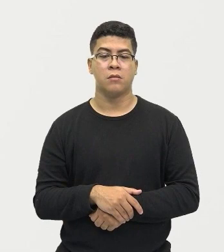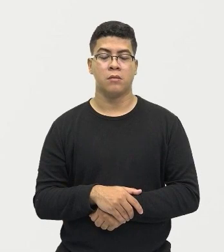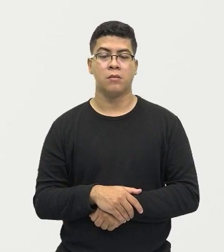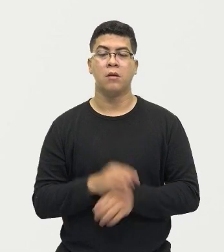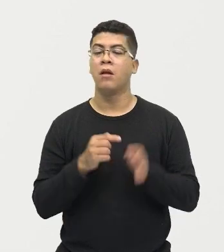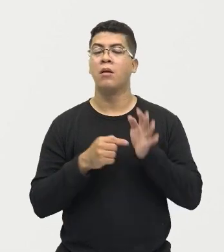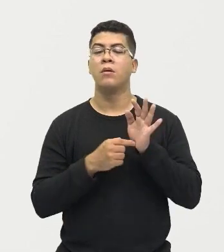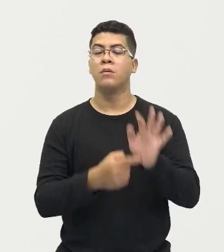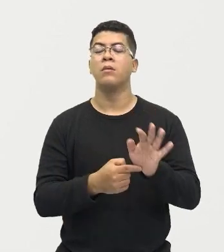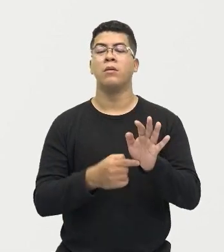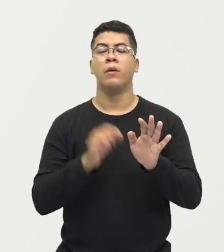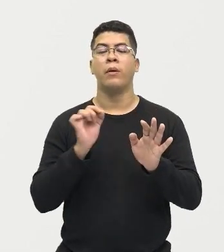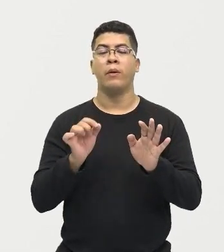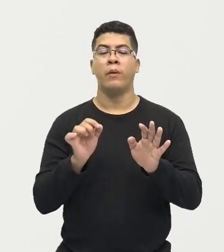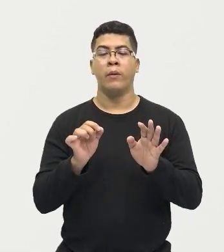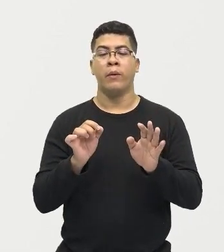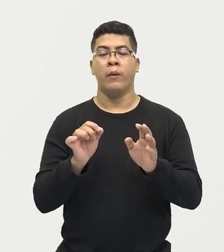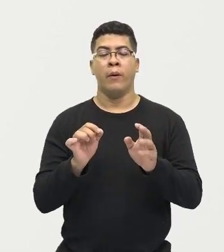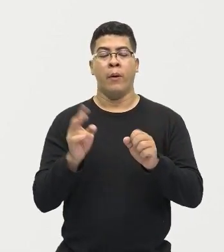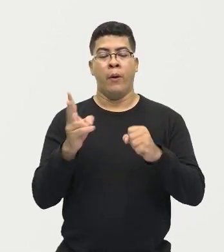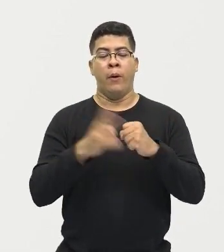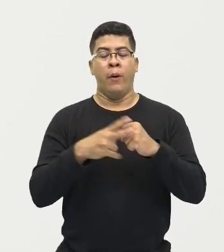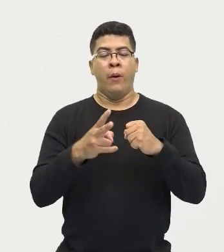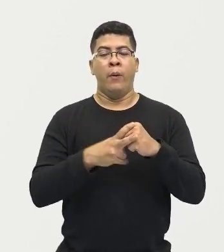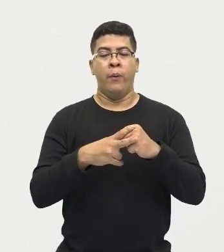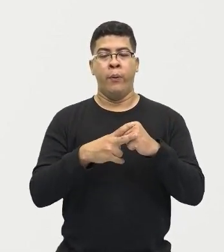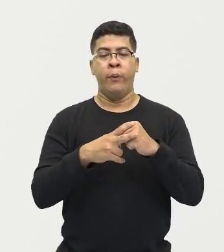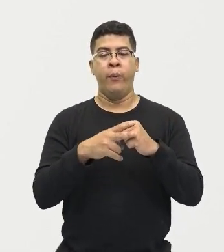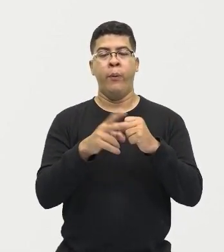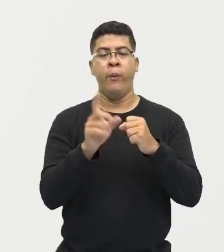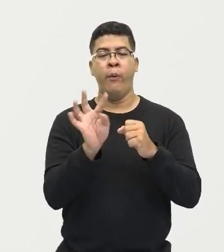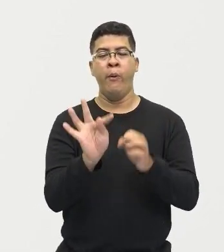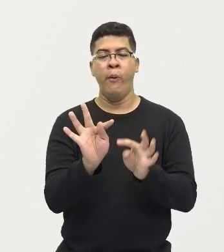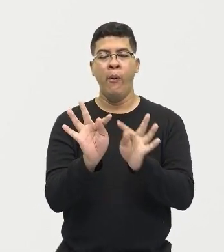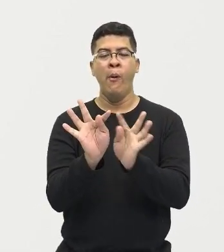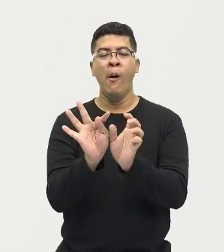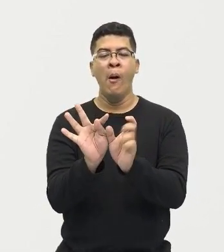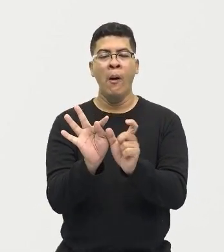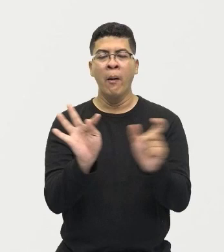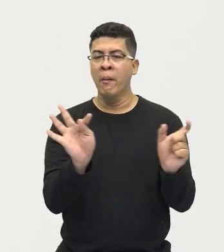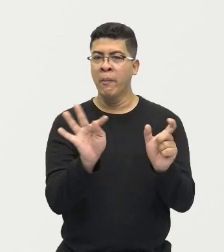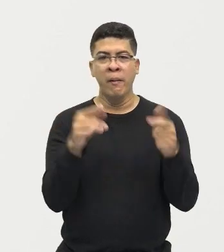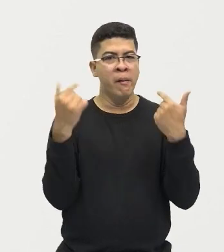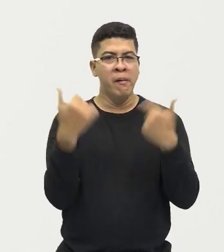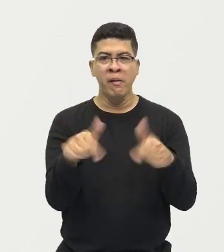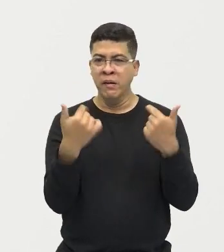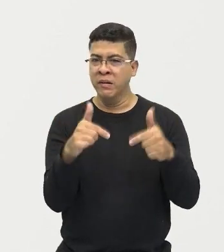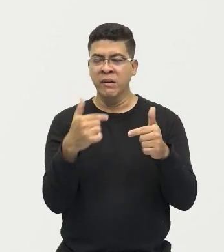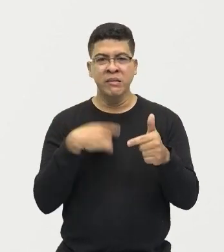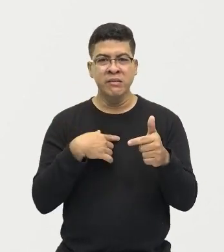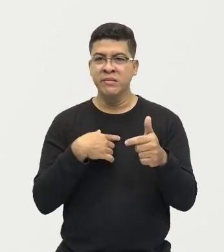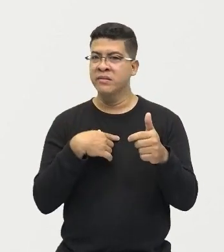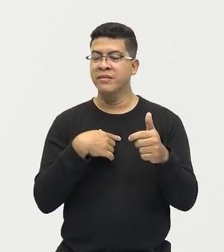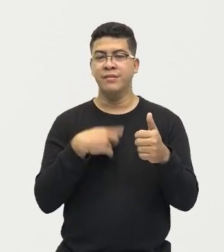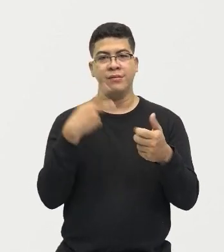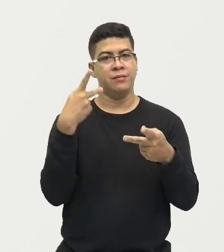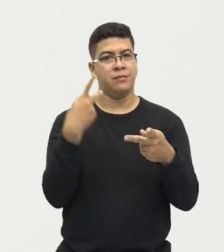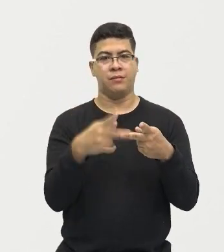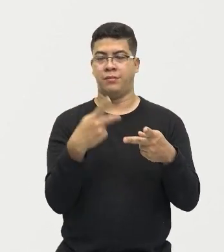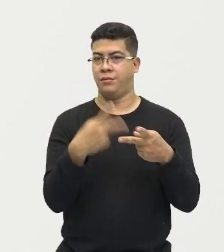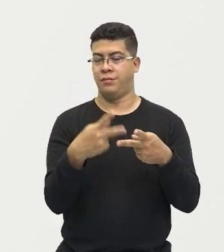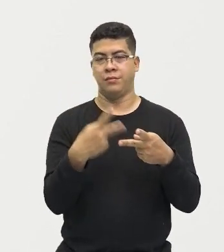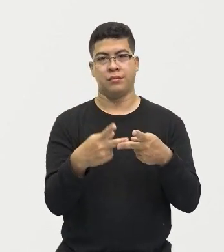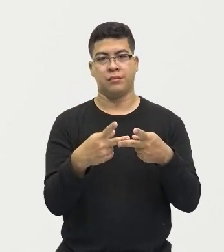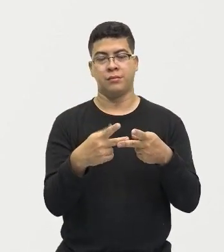transitivo? Exatamente. Tem preposição aqui? Não, não tem. Não tem nenhuma